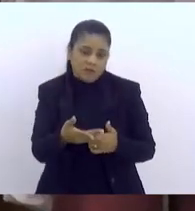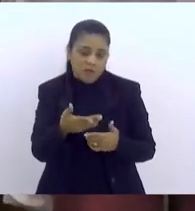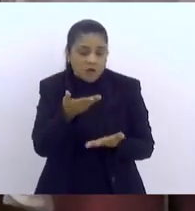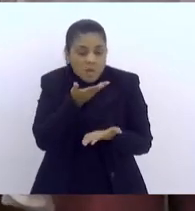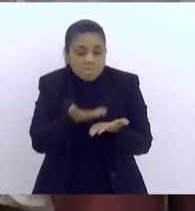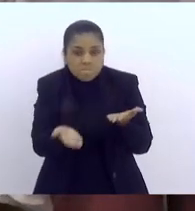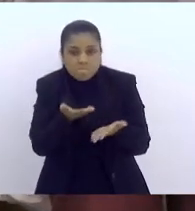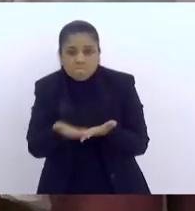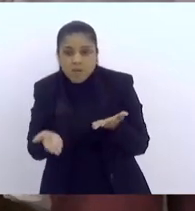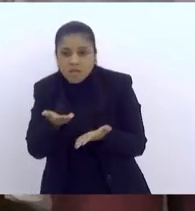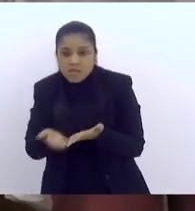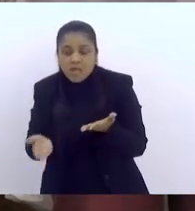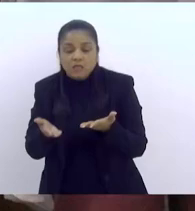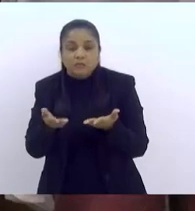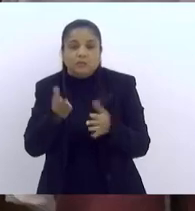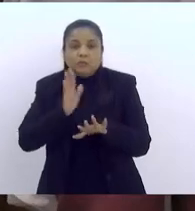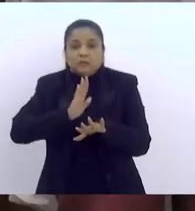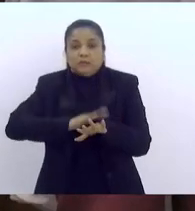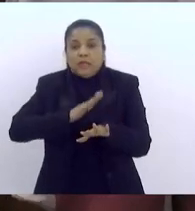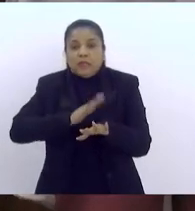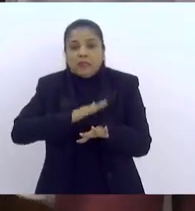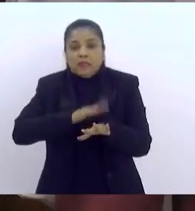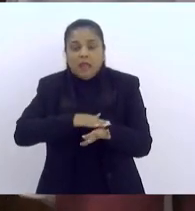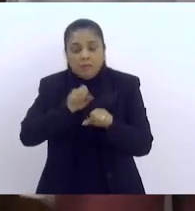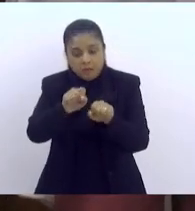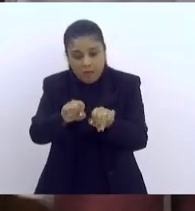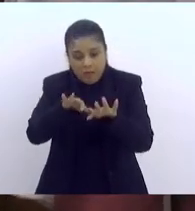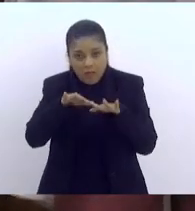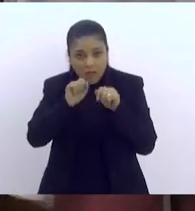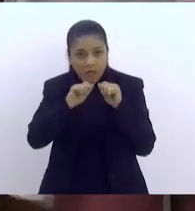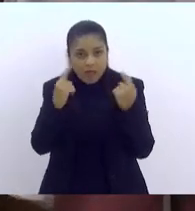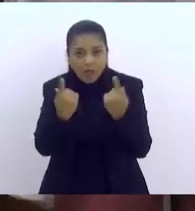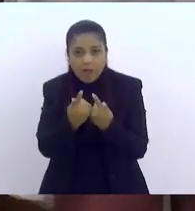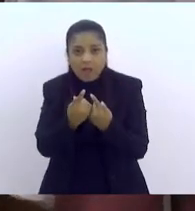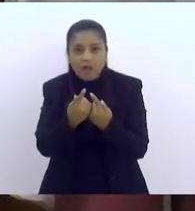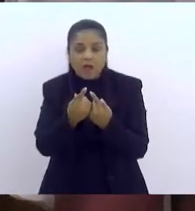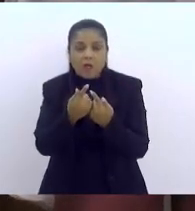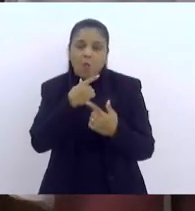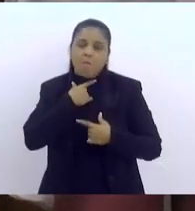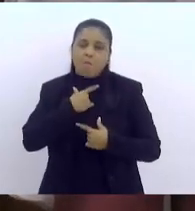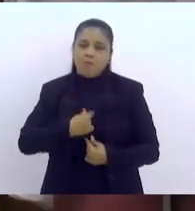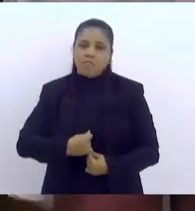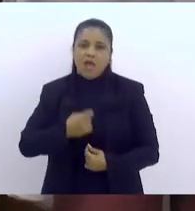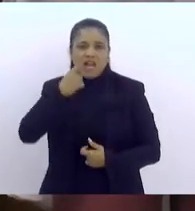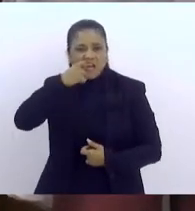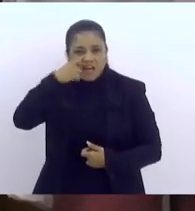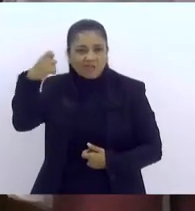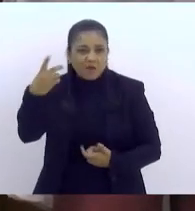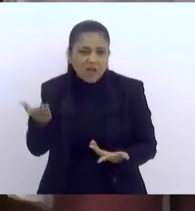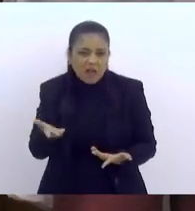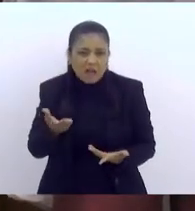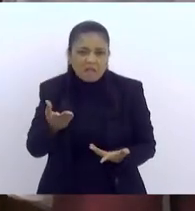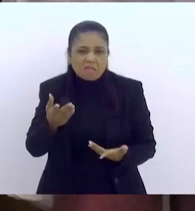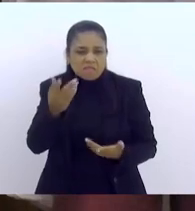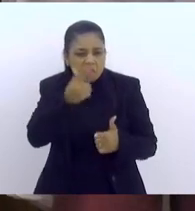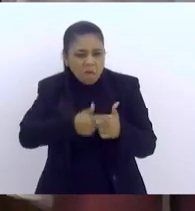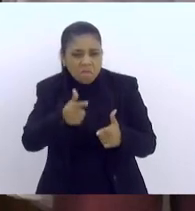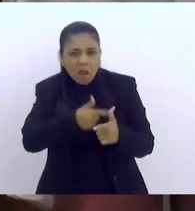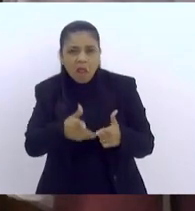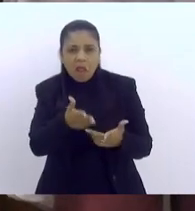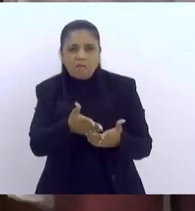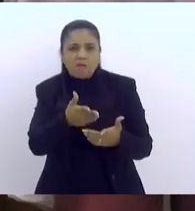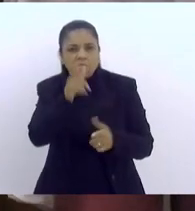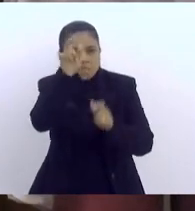perdendo um grande tempo da nossa sessão com medalhas polêmicas e de